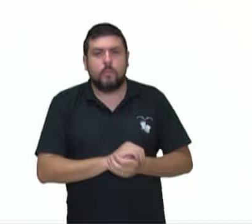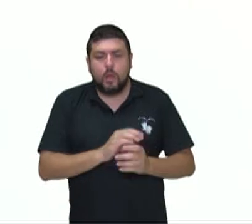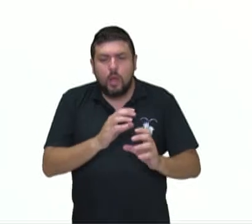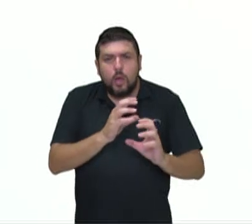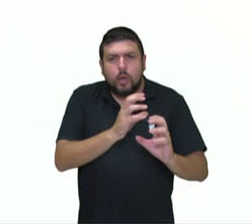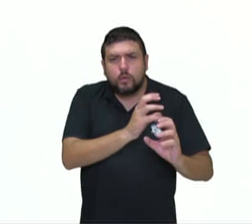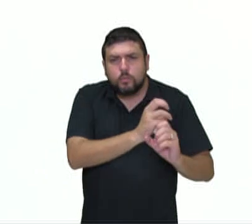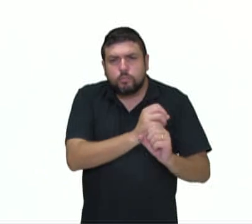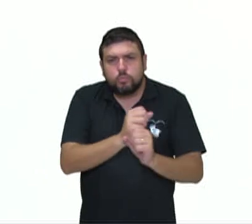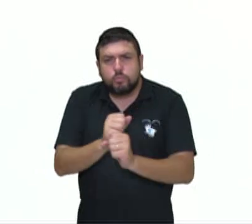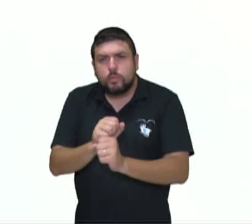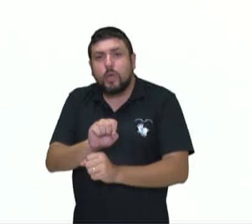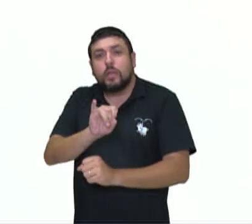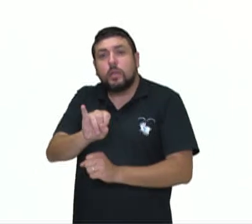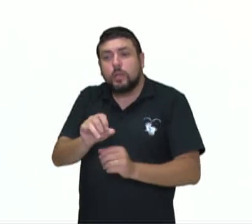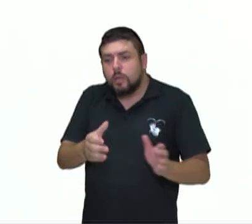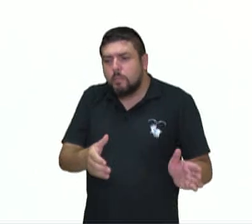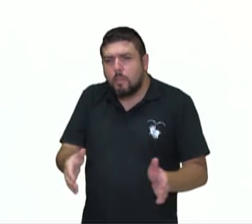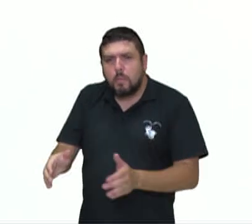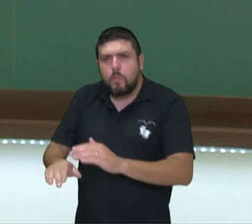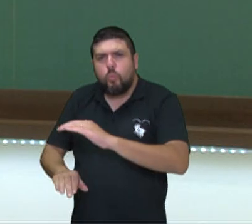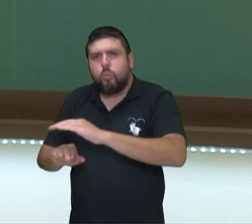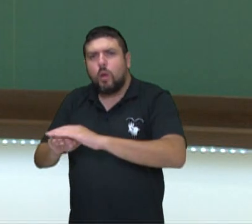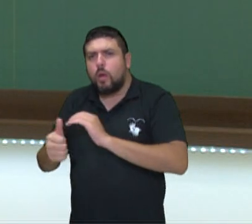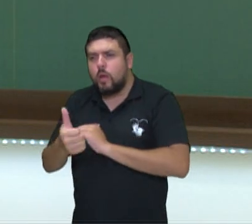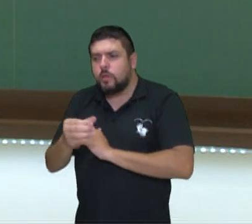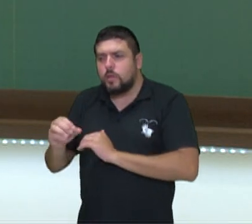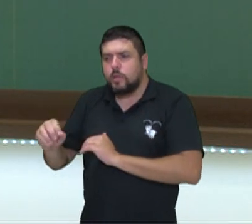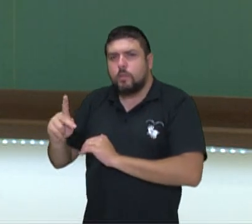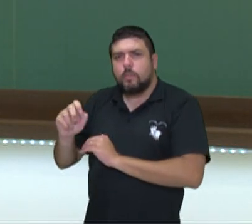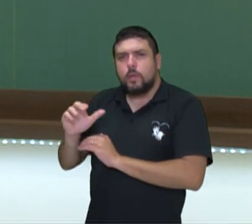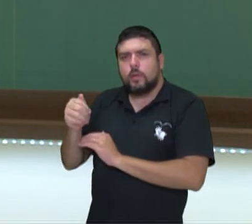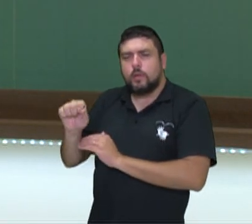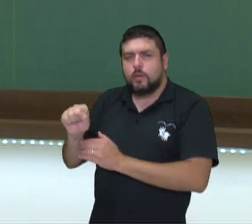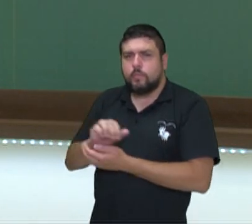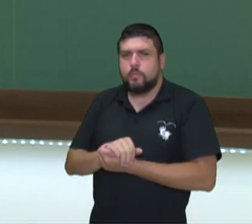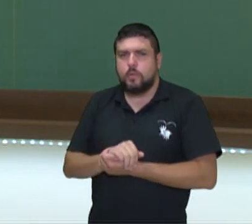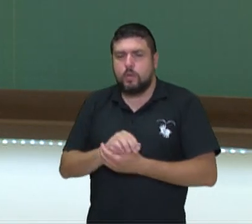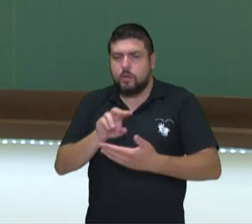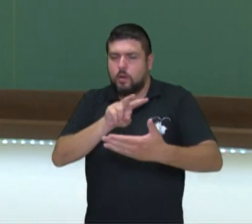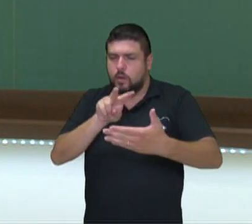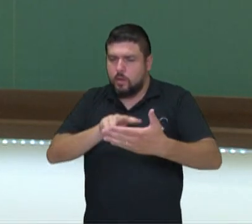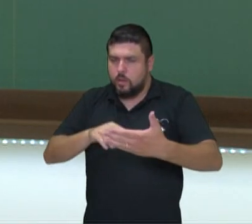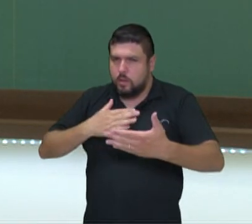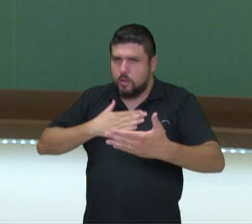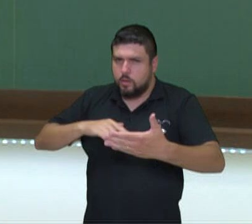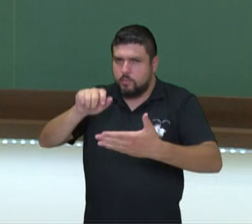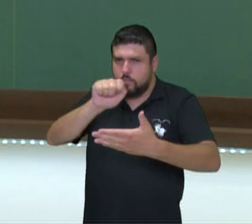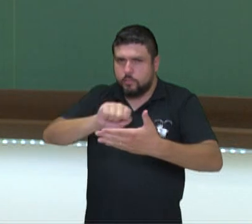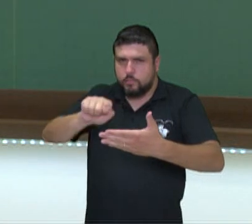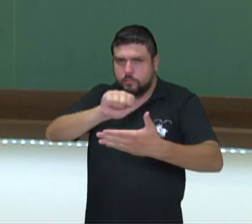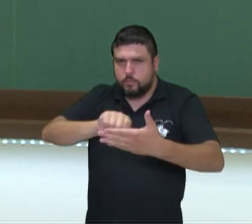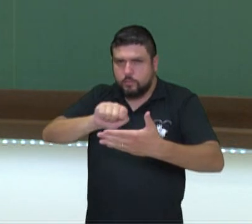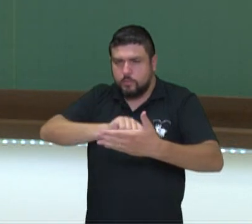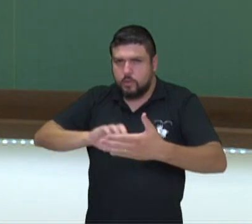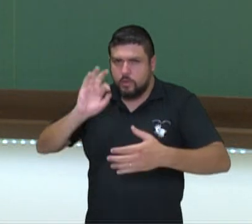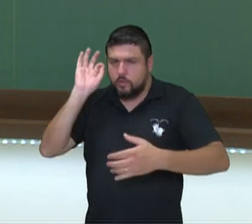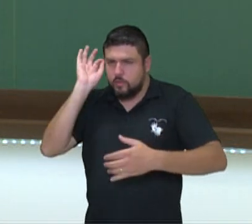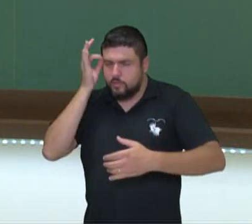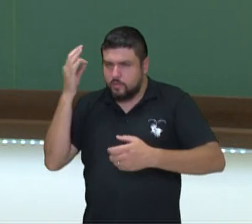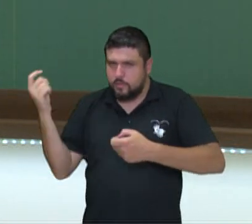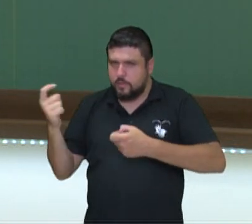custo de 100 peças. Então, leia esse enunciado, escreva a sentença matemática ali e a gente